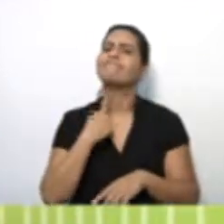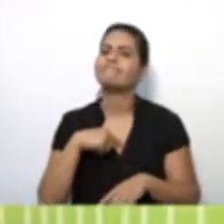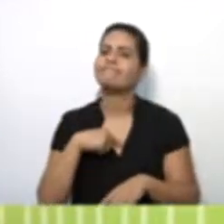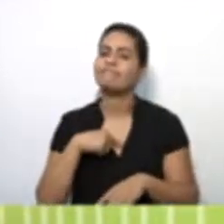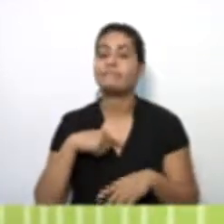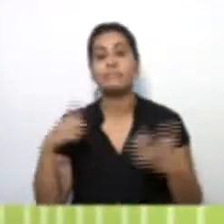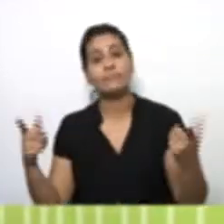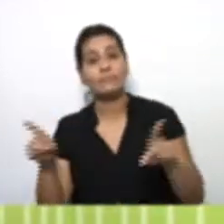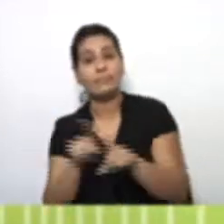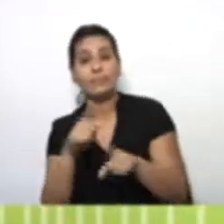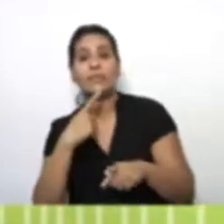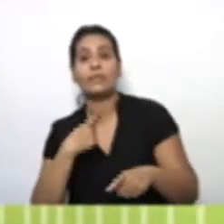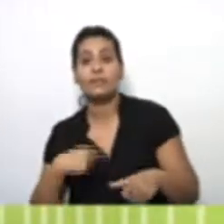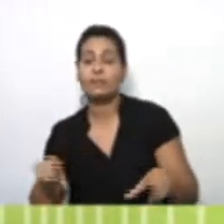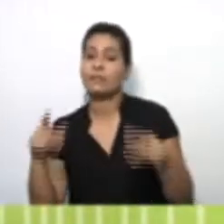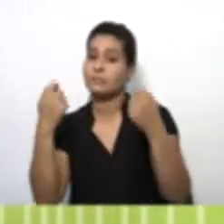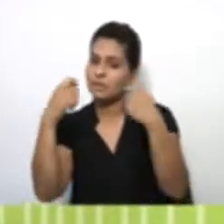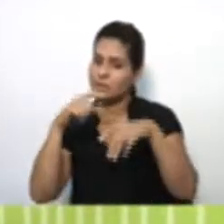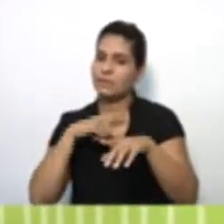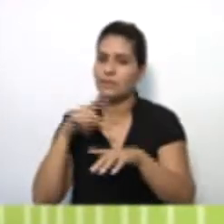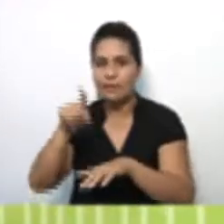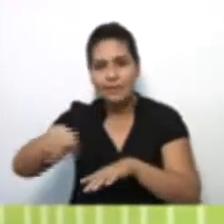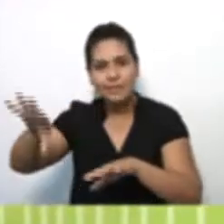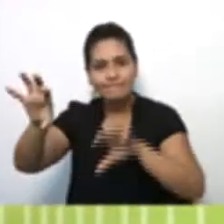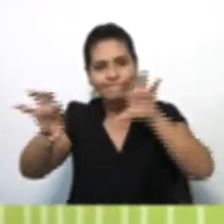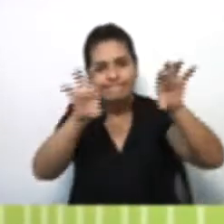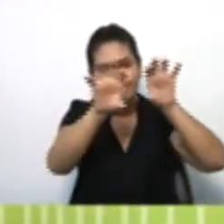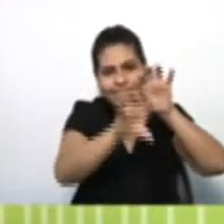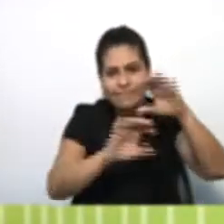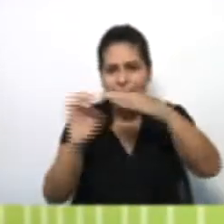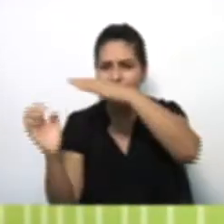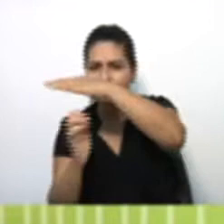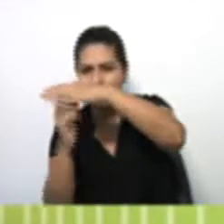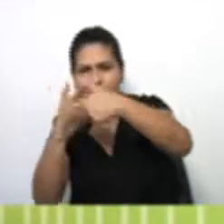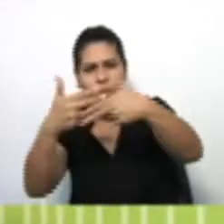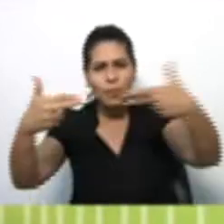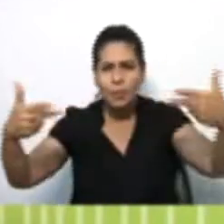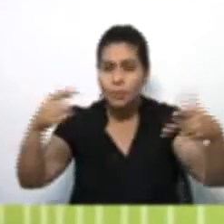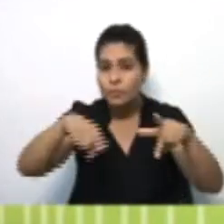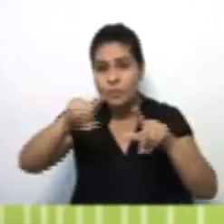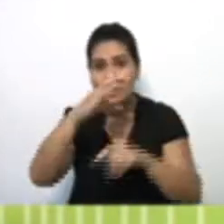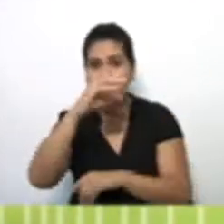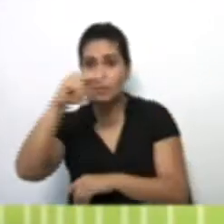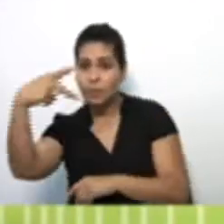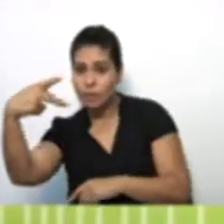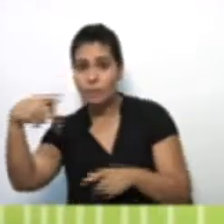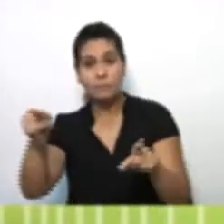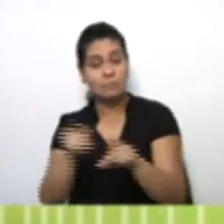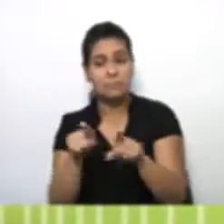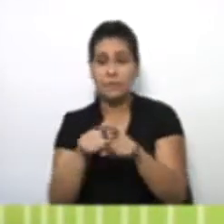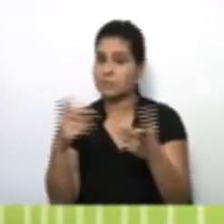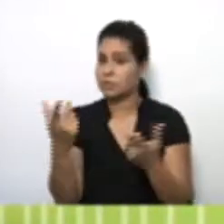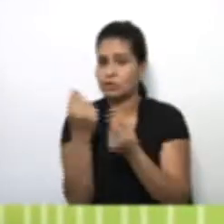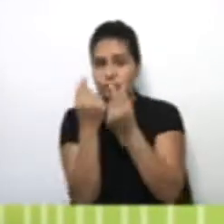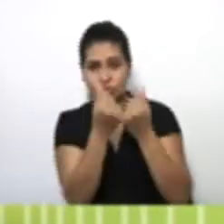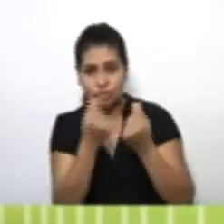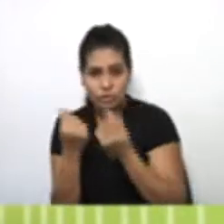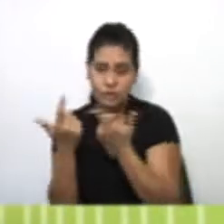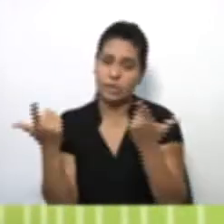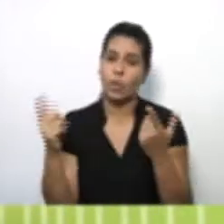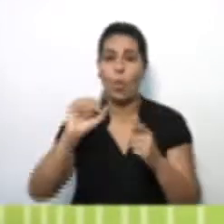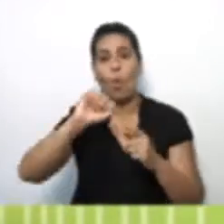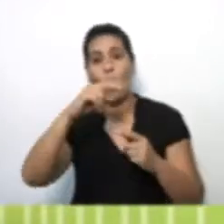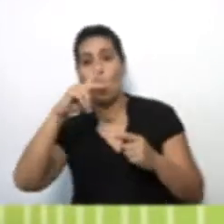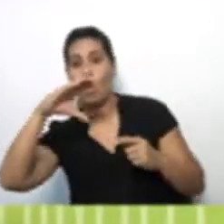essas necessidades são supridas exatamente por essas organizações. Você, com a sua cooperativa, seja ela de crédito, seja